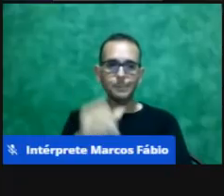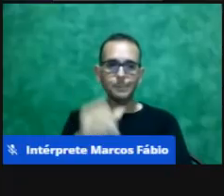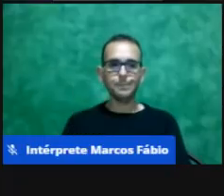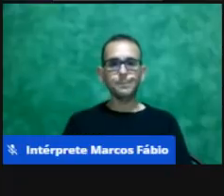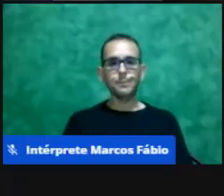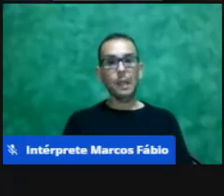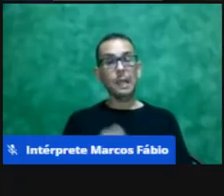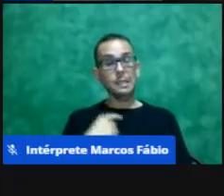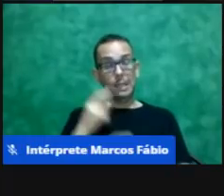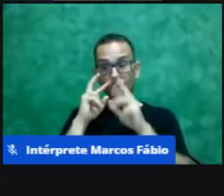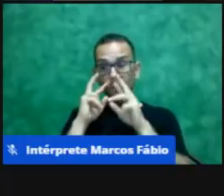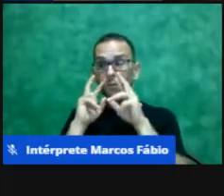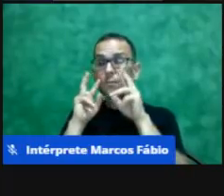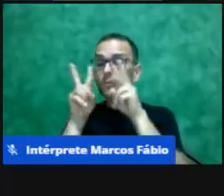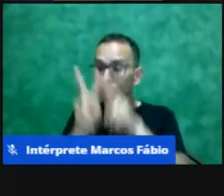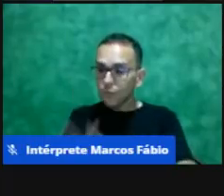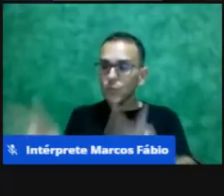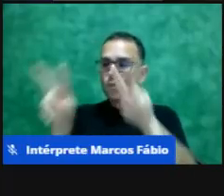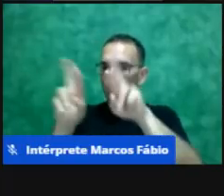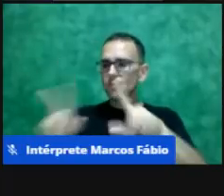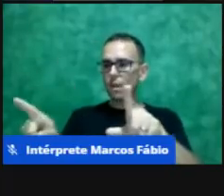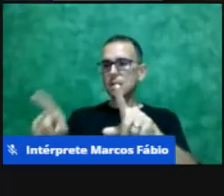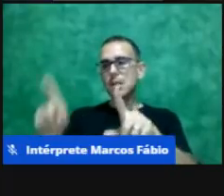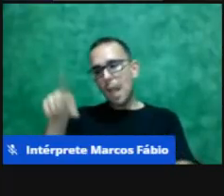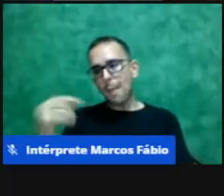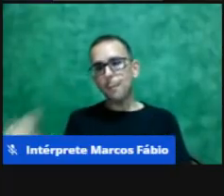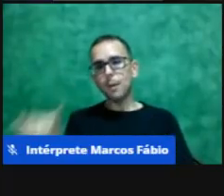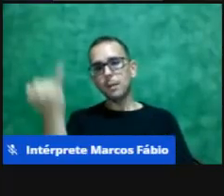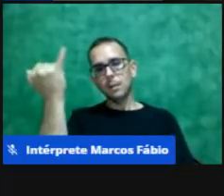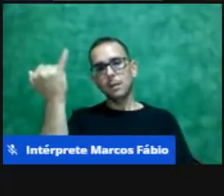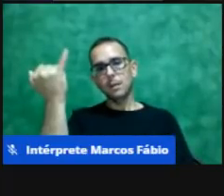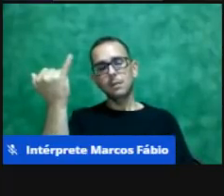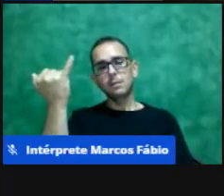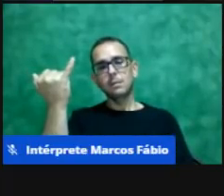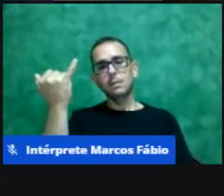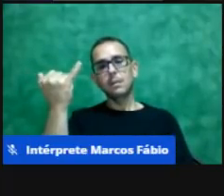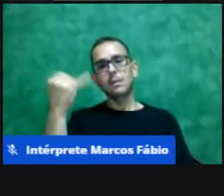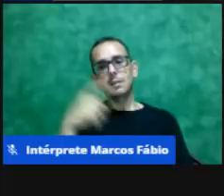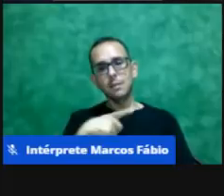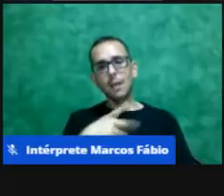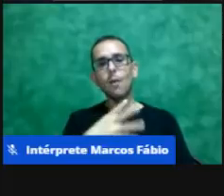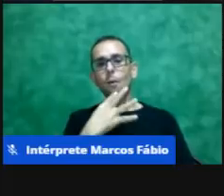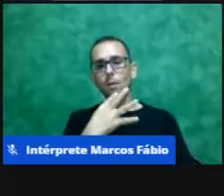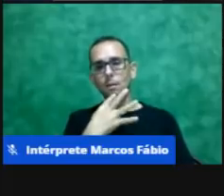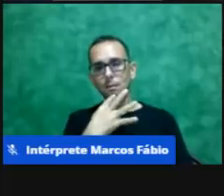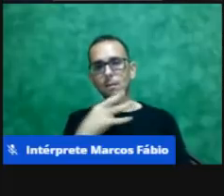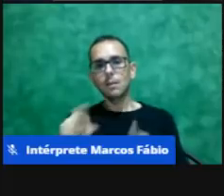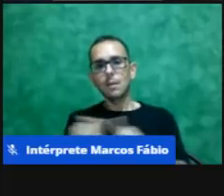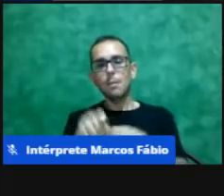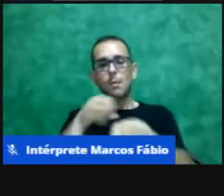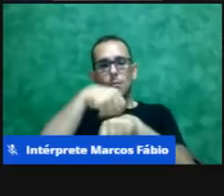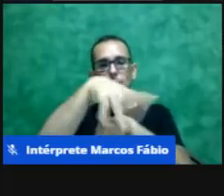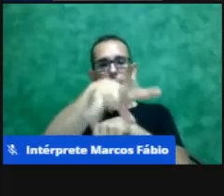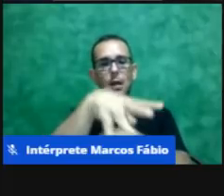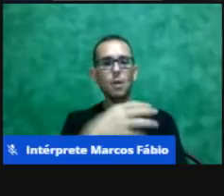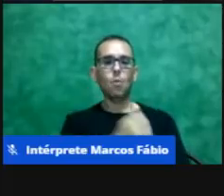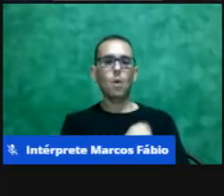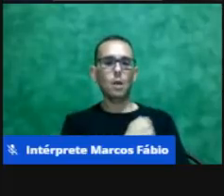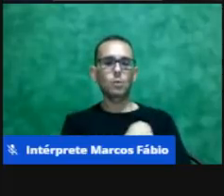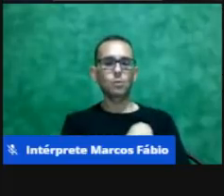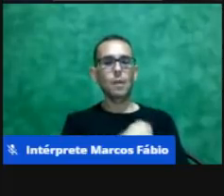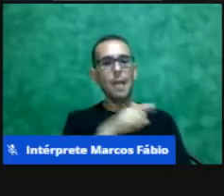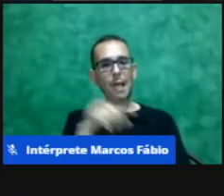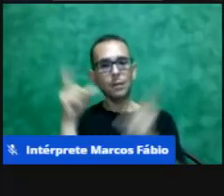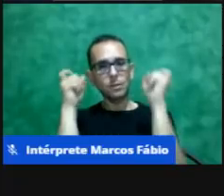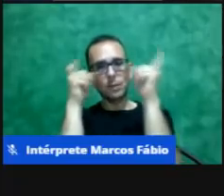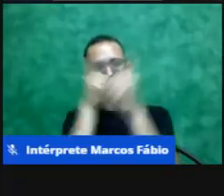tenha visões diferentes, mas é sempre importante também ter esse conhecimento e levar esse conhecimento para os alunos. Então, esse é um